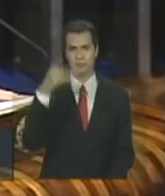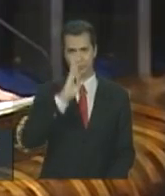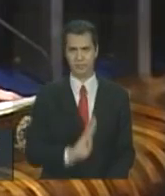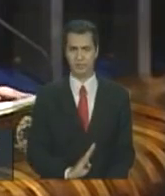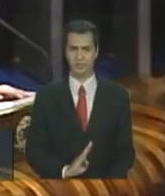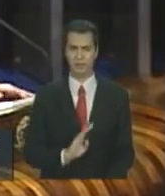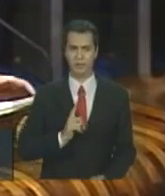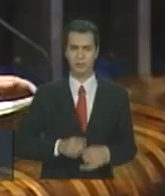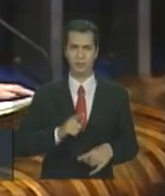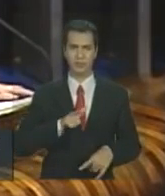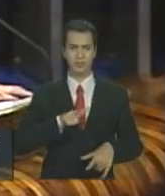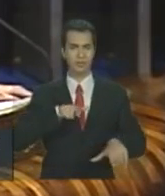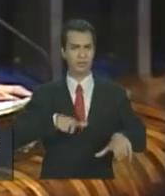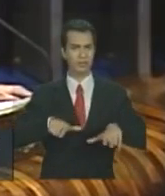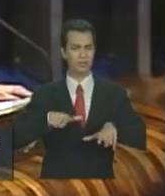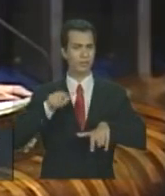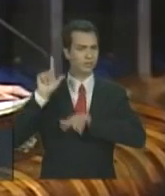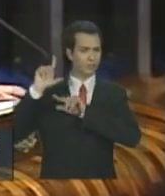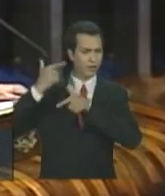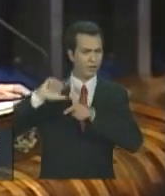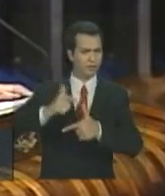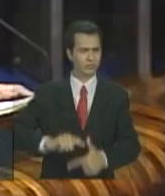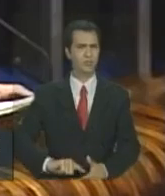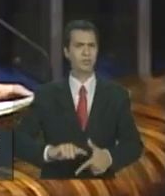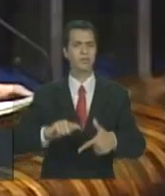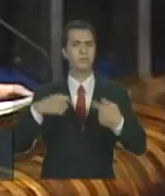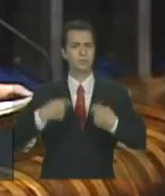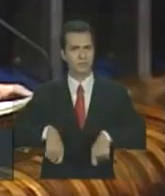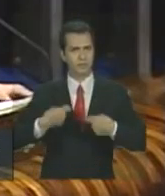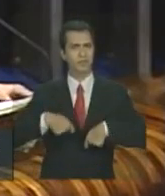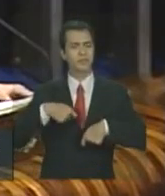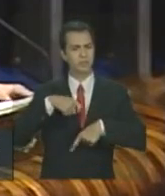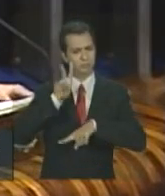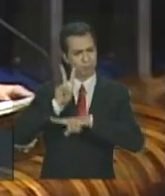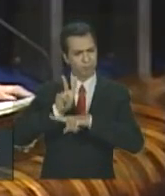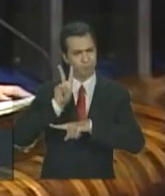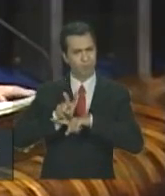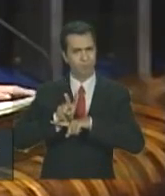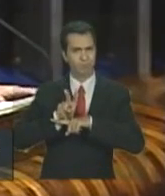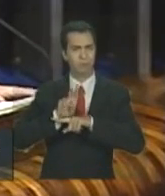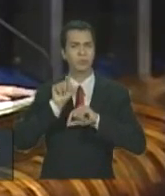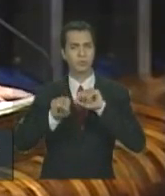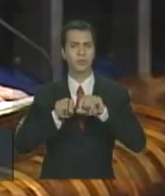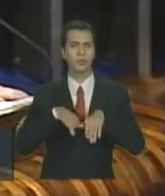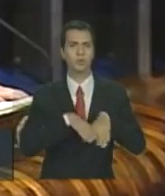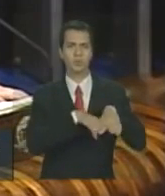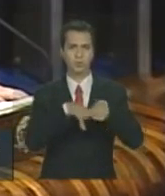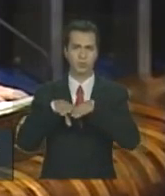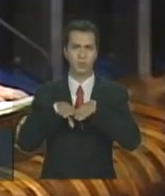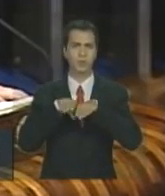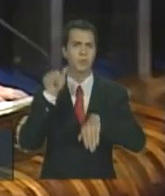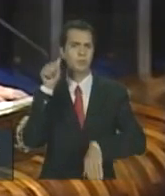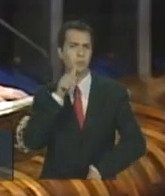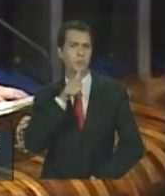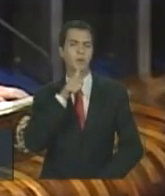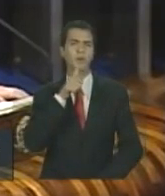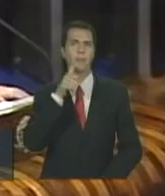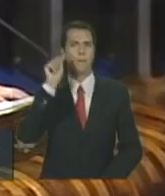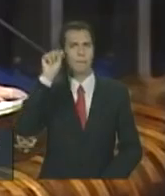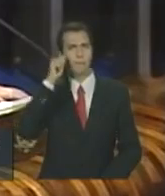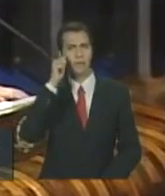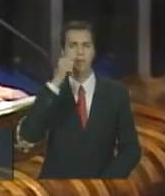tradição e que deve preservar e honrar essa tradição de igualdade racial. Nós temos de buscar